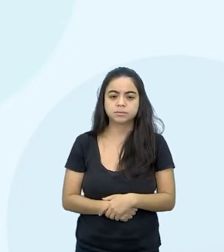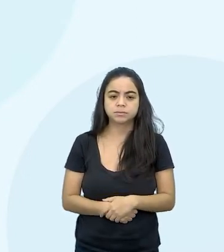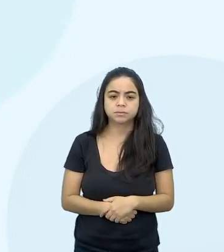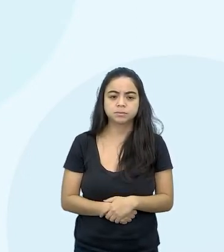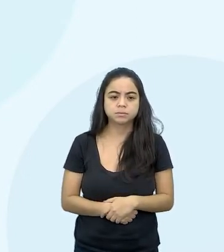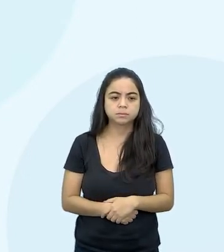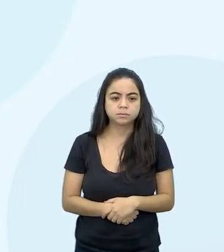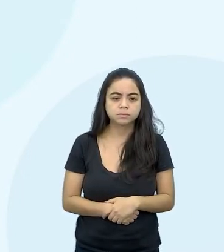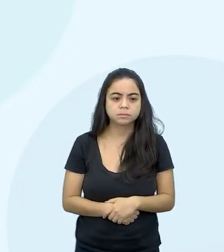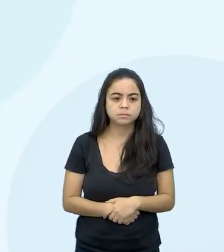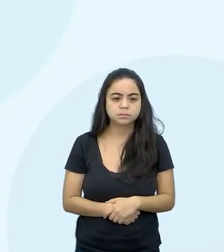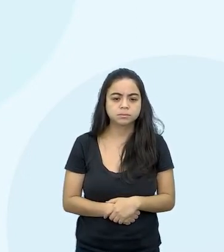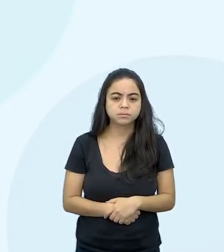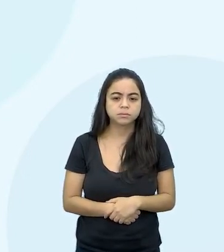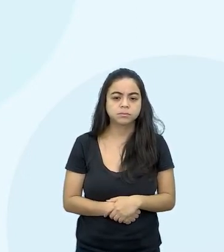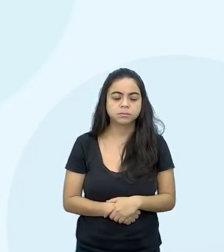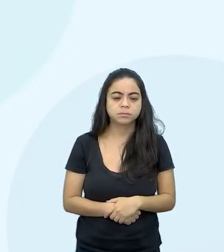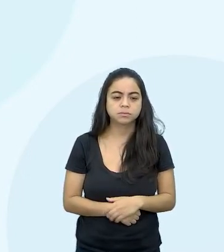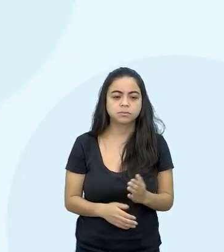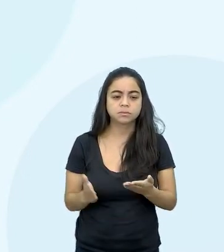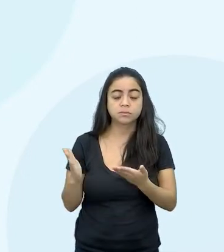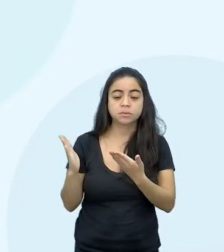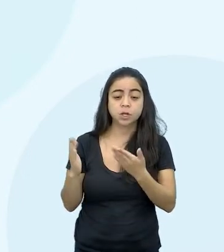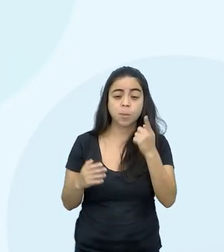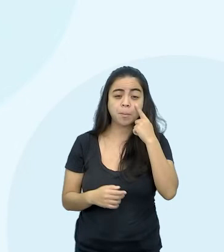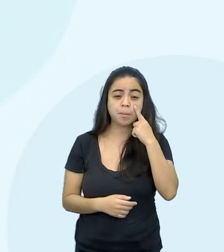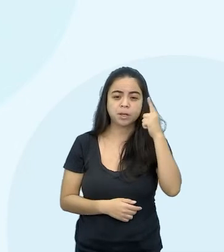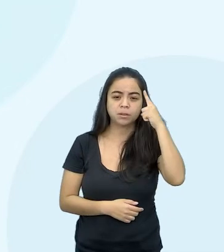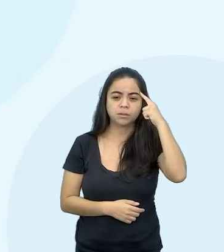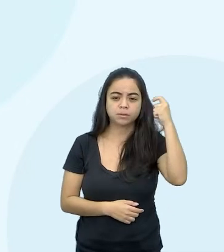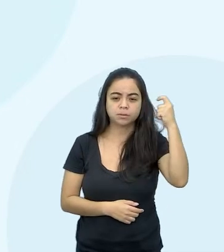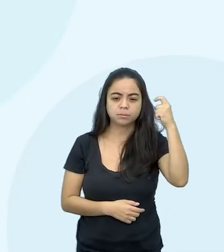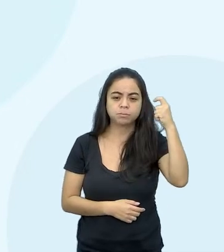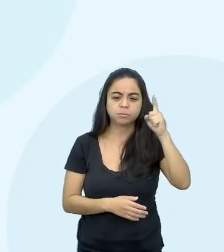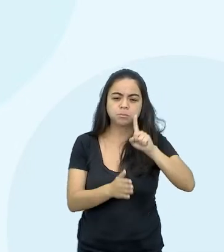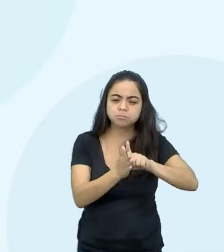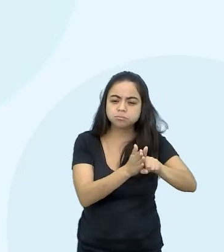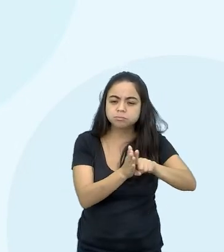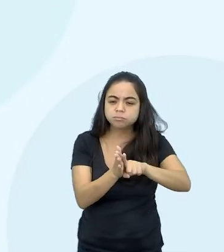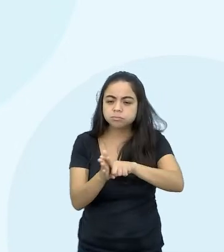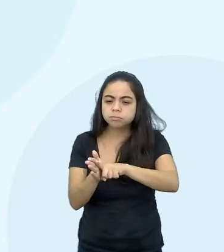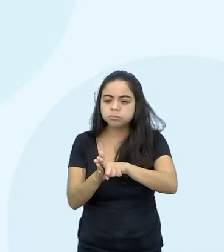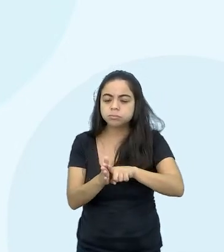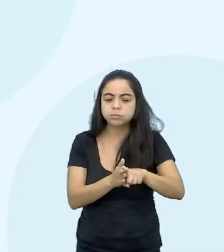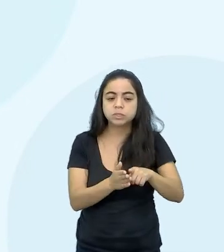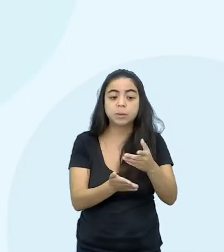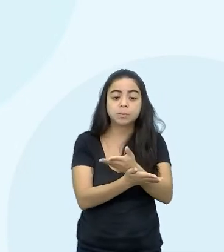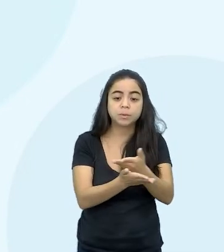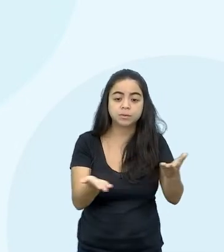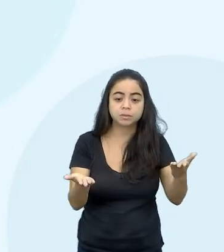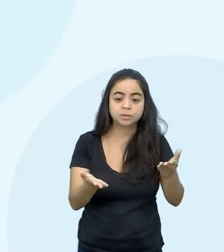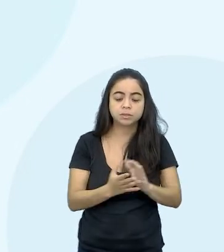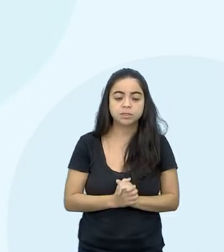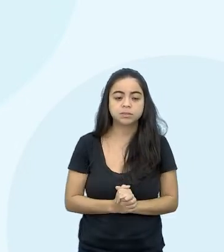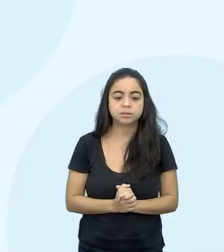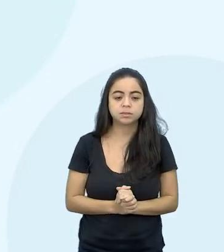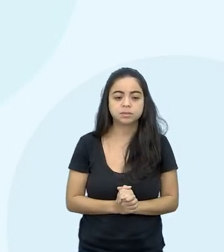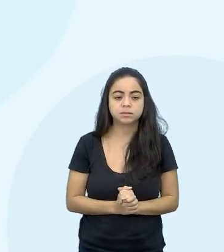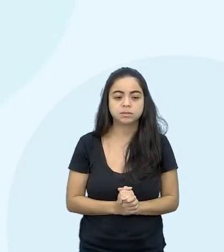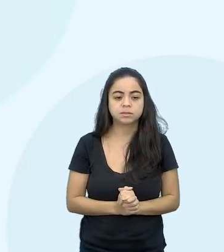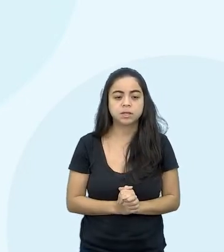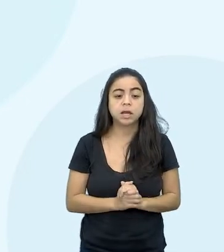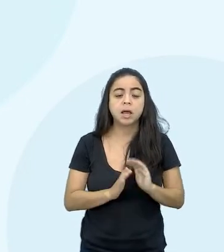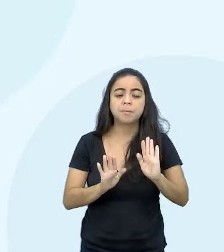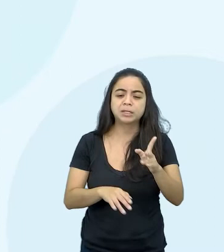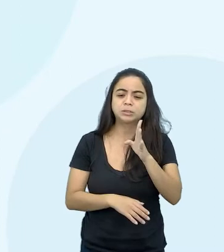estudantes B. Tá aí, pessoal, pensei numa questão de pesquisa para vocês, por vocês, né? Mas o que seria